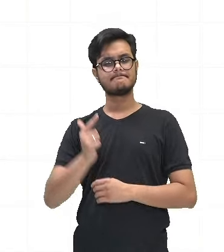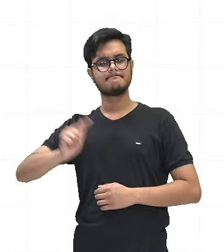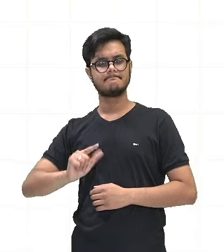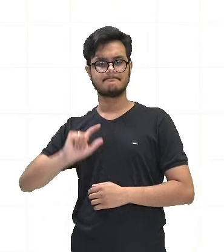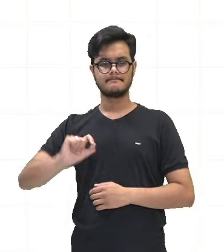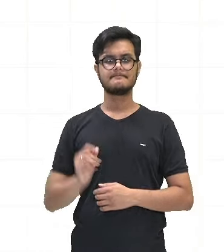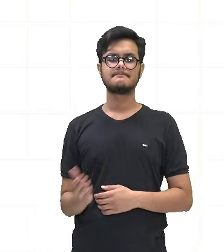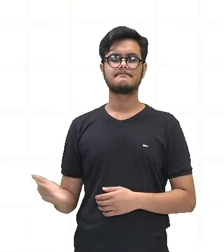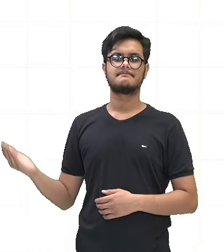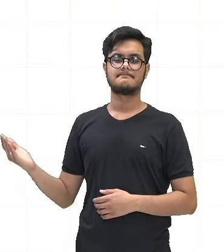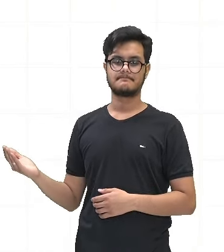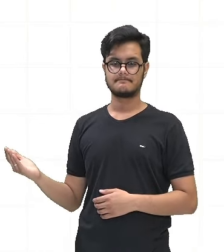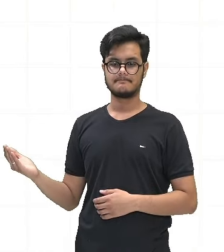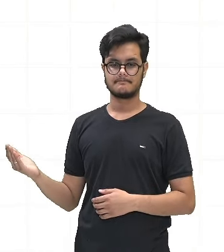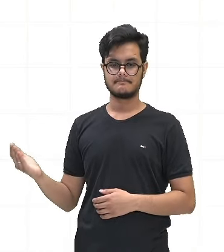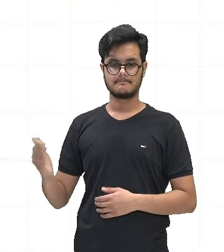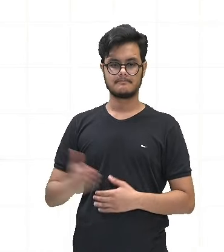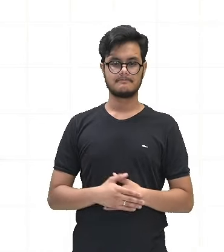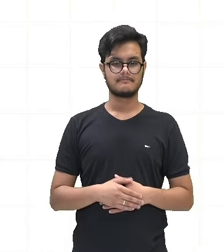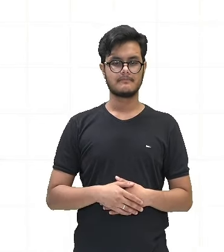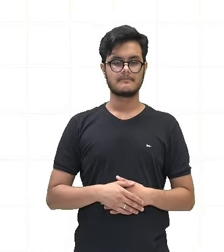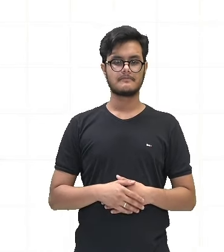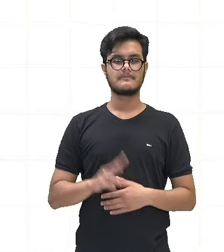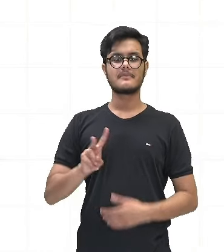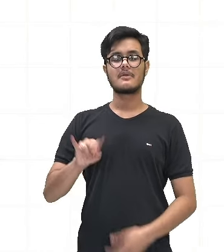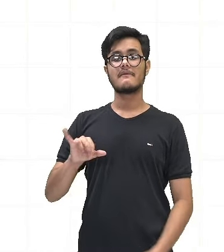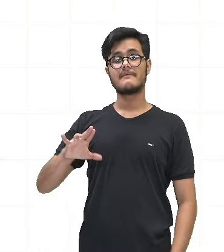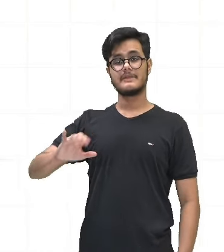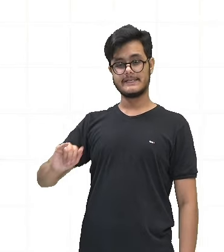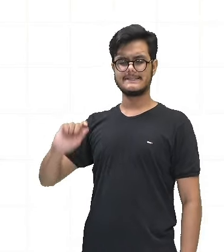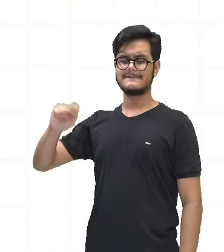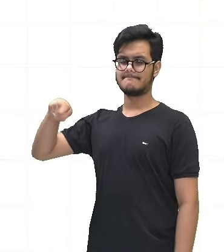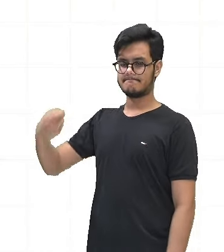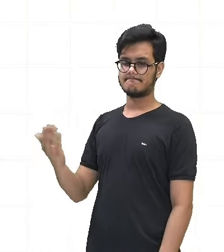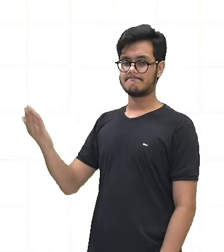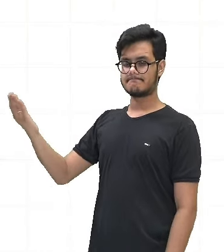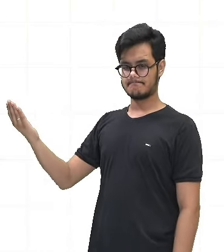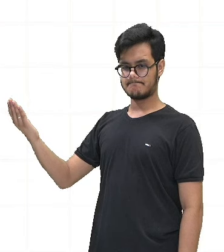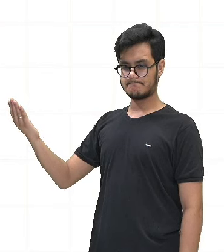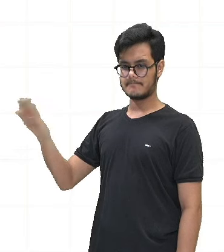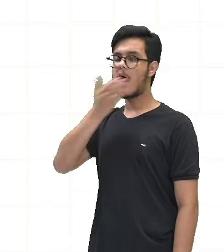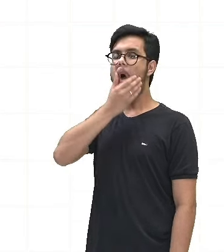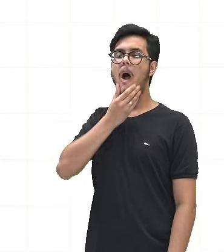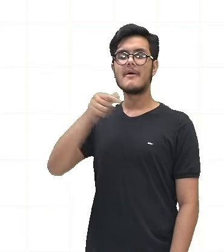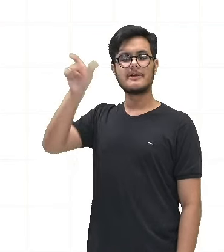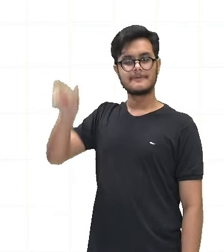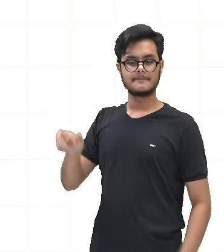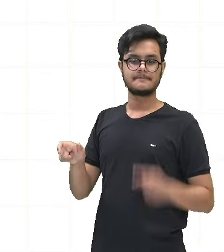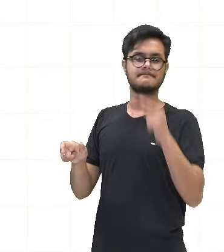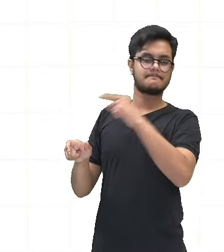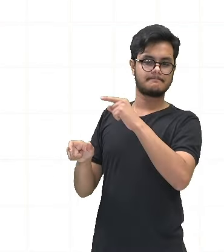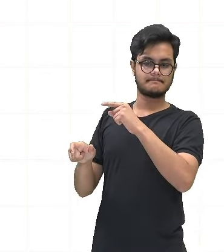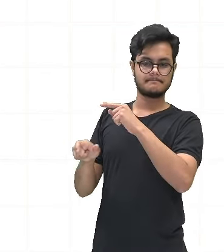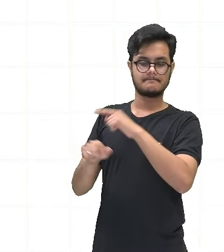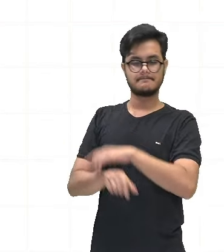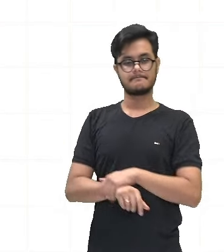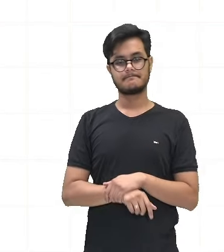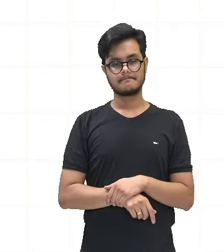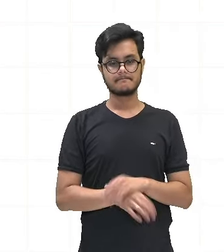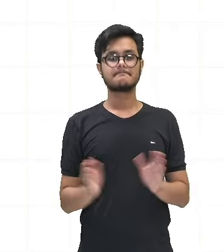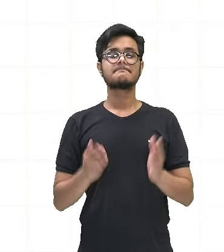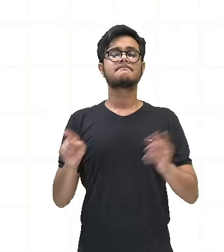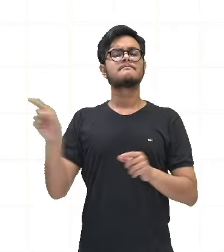verificar aí o homem vitruviano, né? Este homem vitruviano é uma representação de Leonardo da Vinci, em